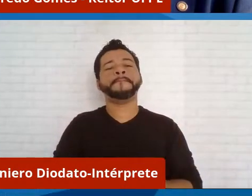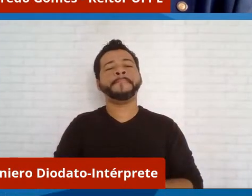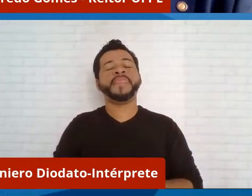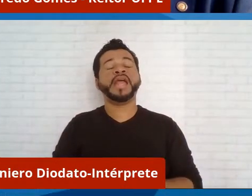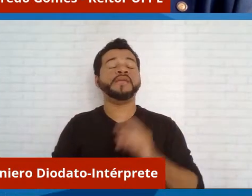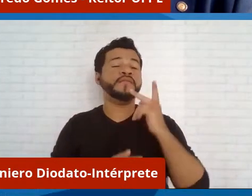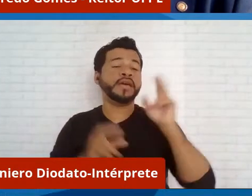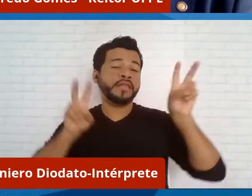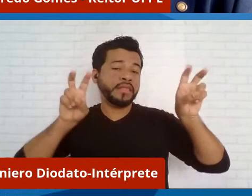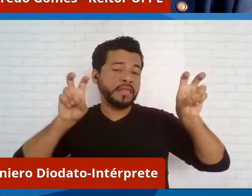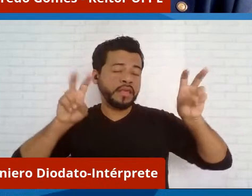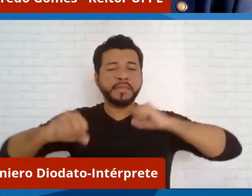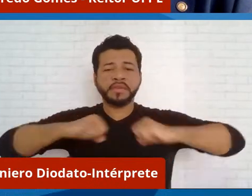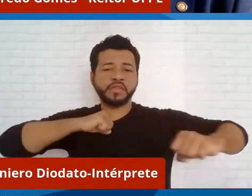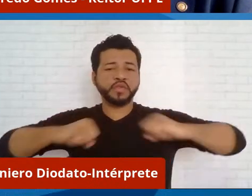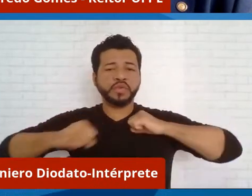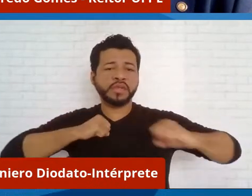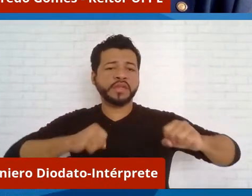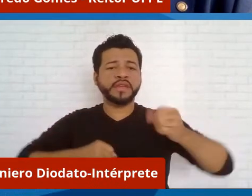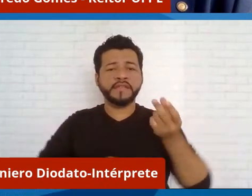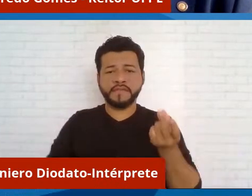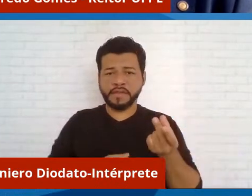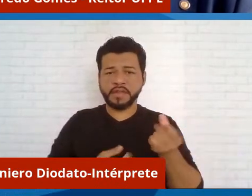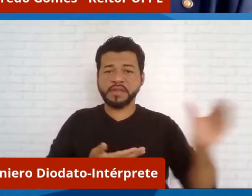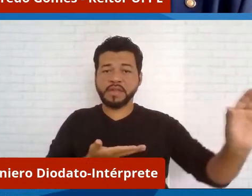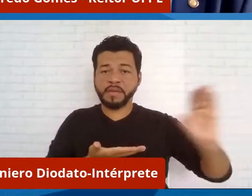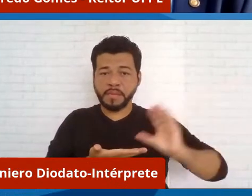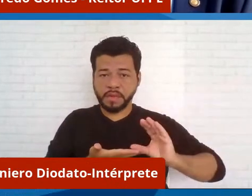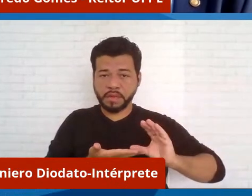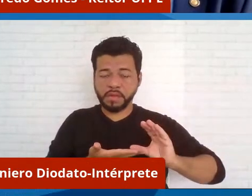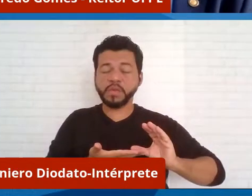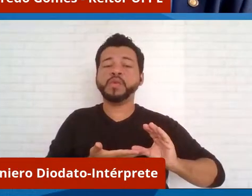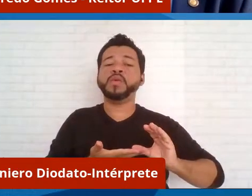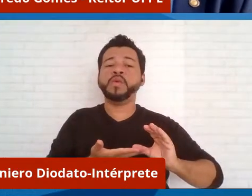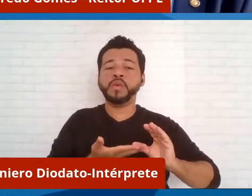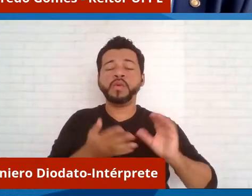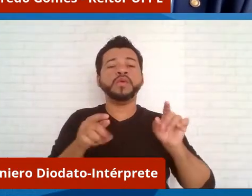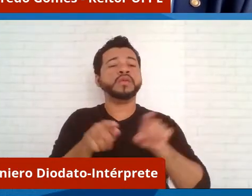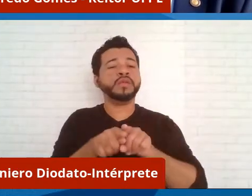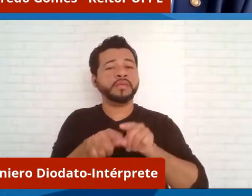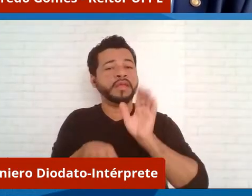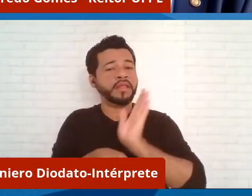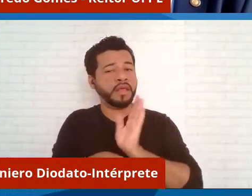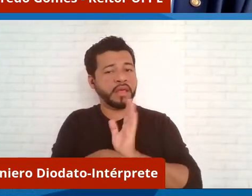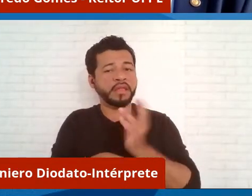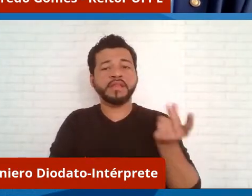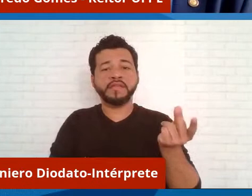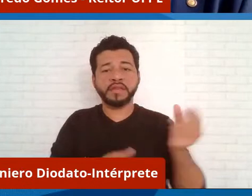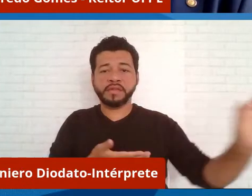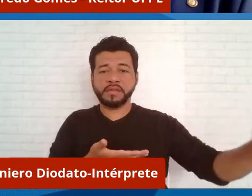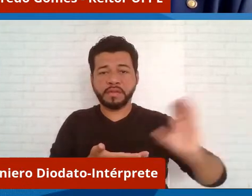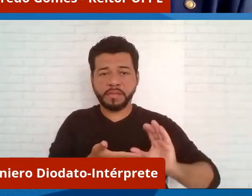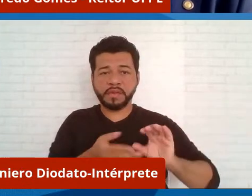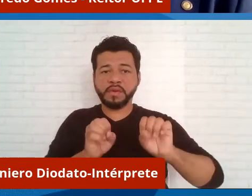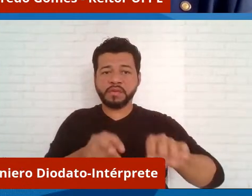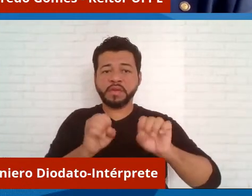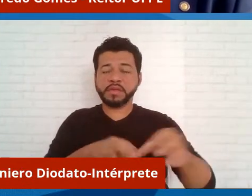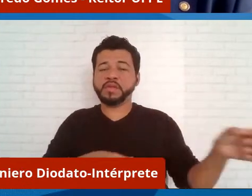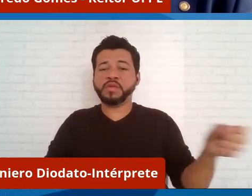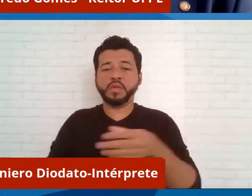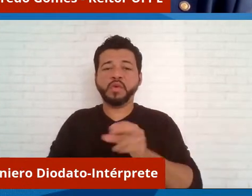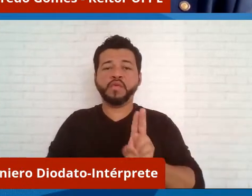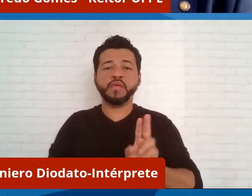financiamento. Primeiro, às 14 horas, com a mesa Financiamento da Educação, Novo Fundeb e o Direito à